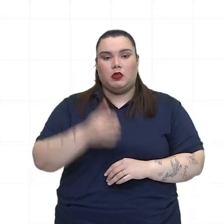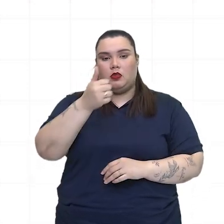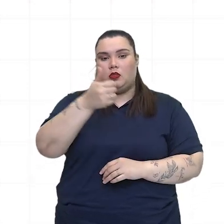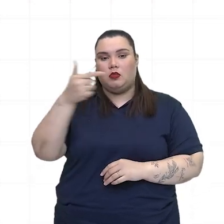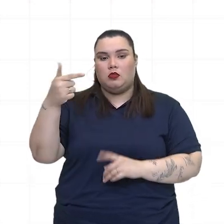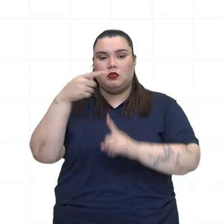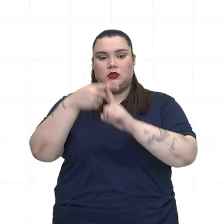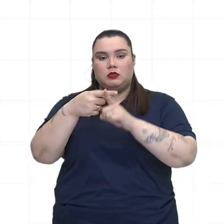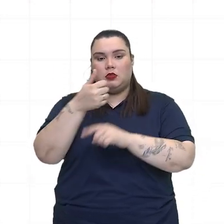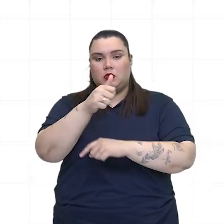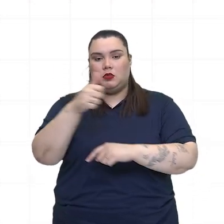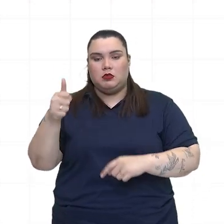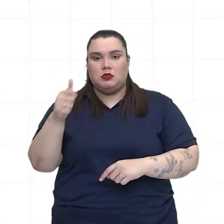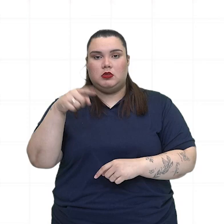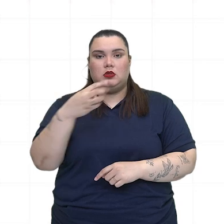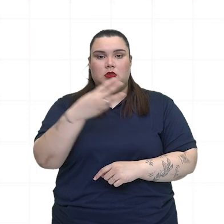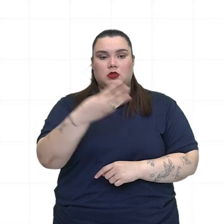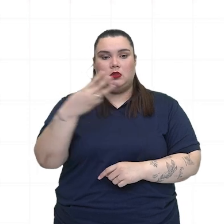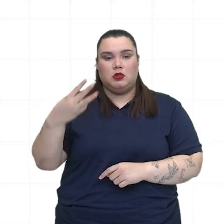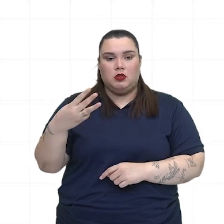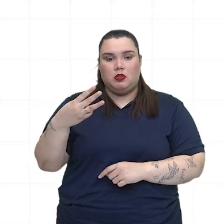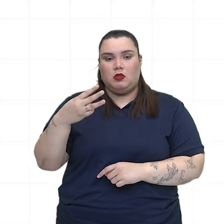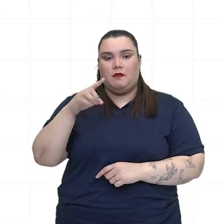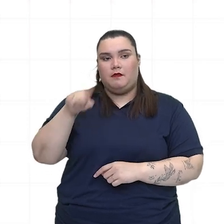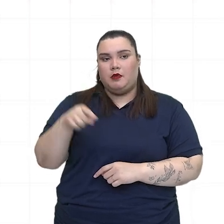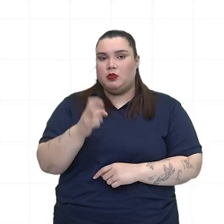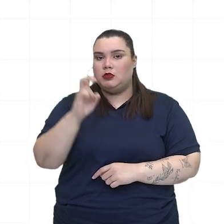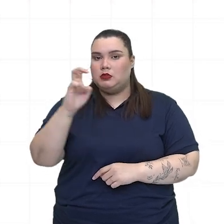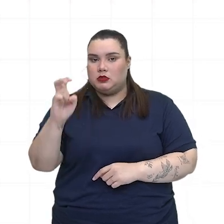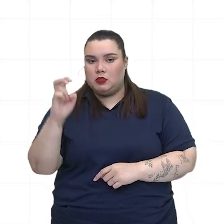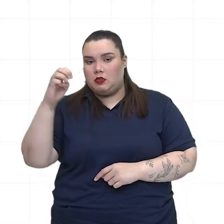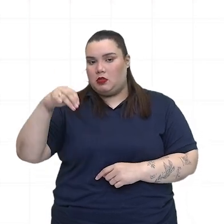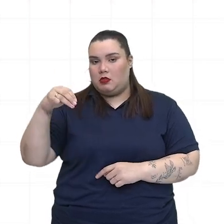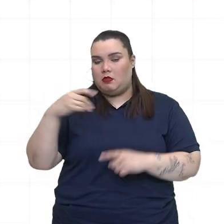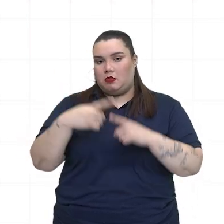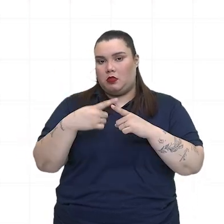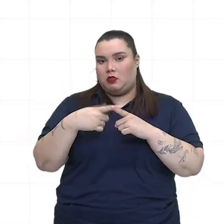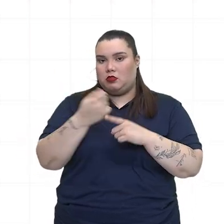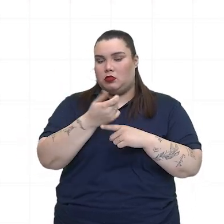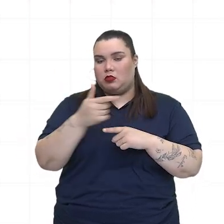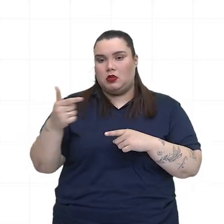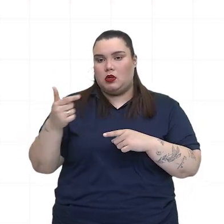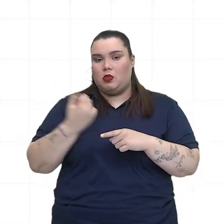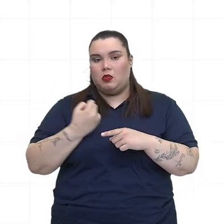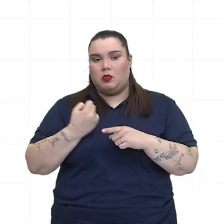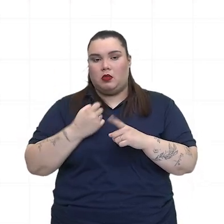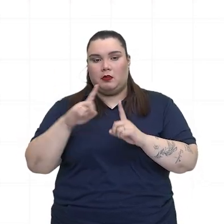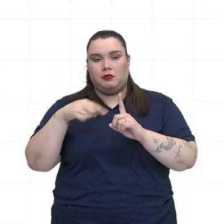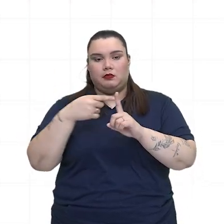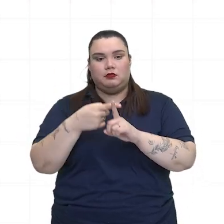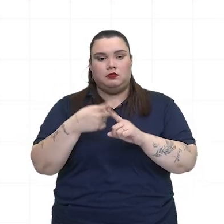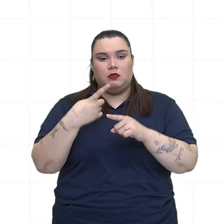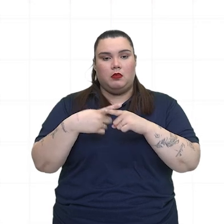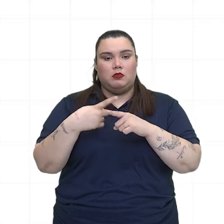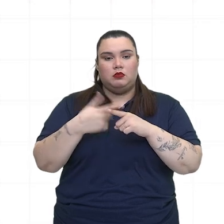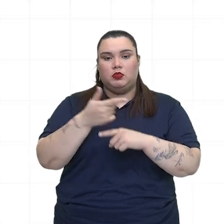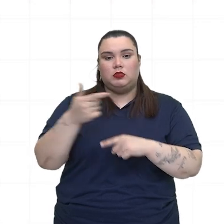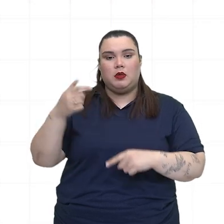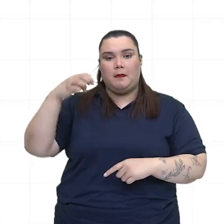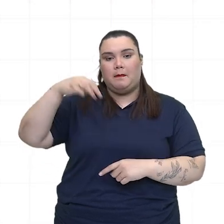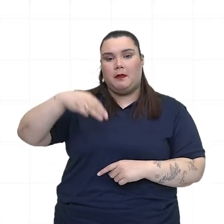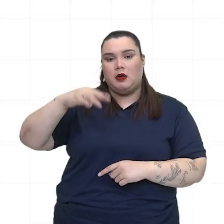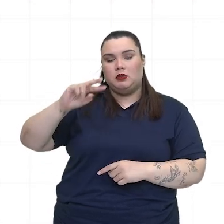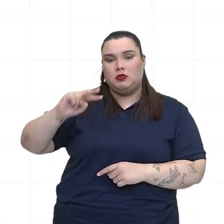12 mais 11, 33. E repete a parte decimal, porque não tem mais para somar. Professor, por que não ficou metro ao